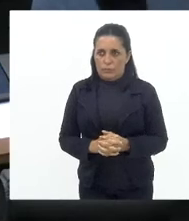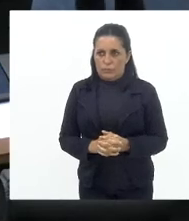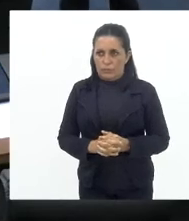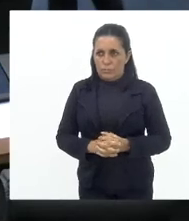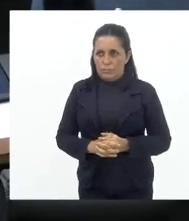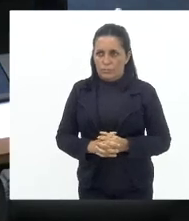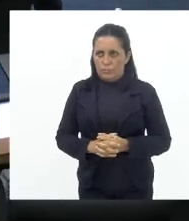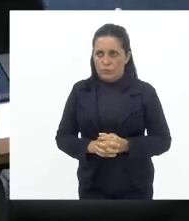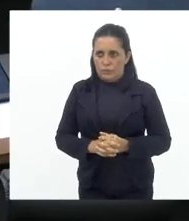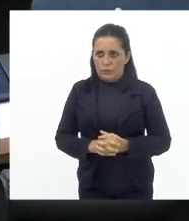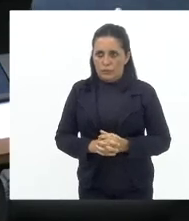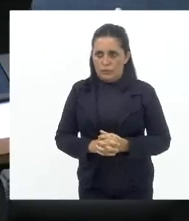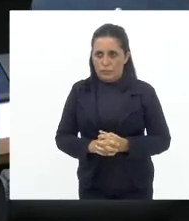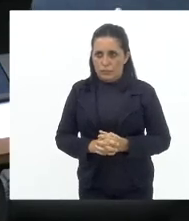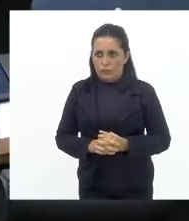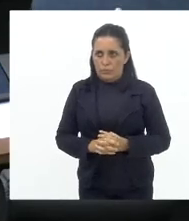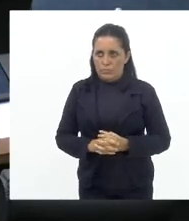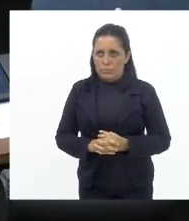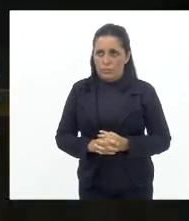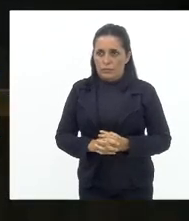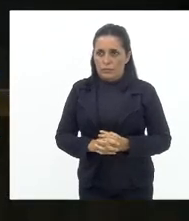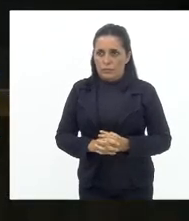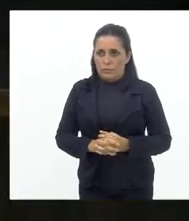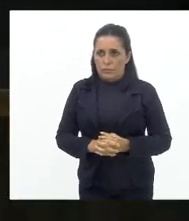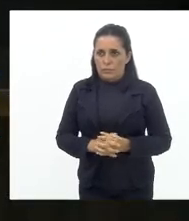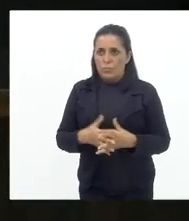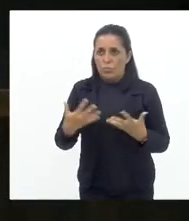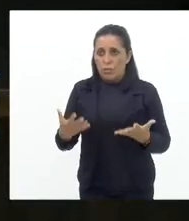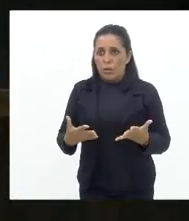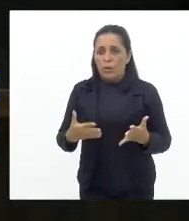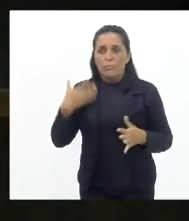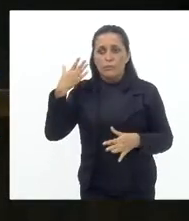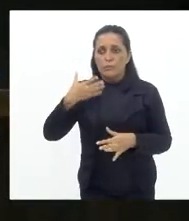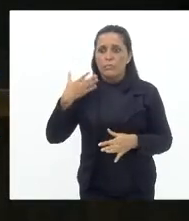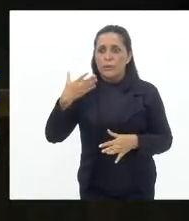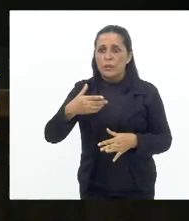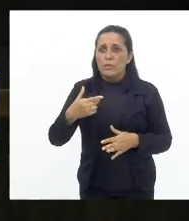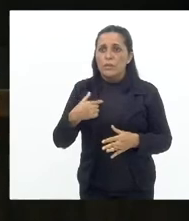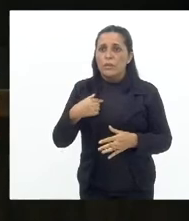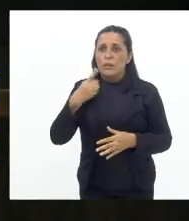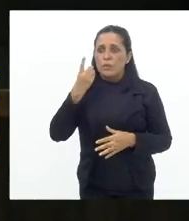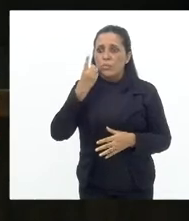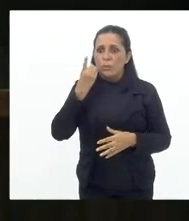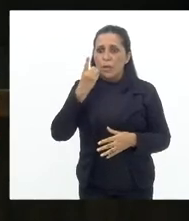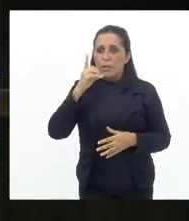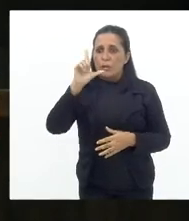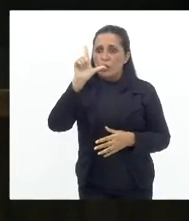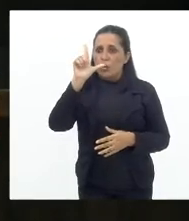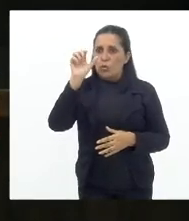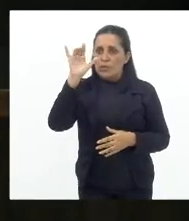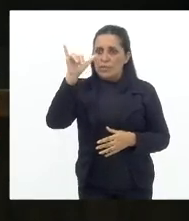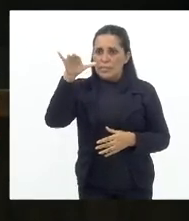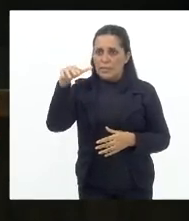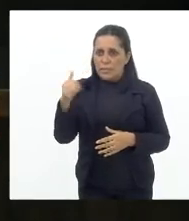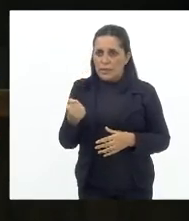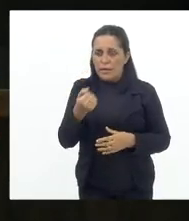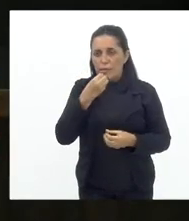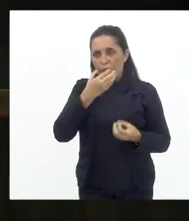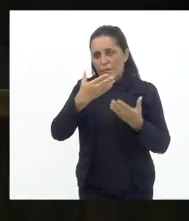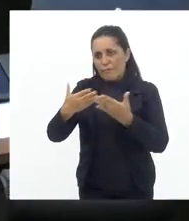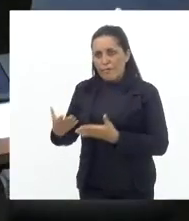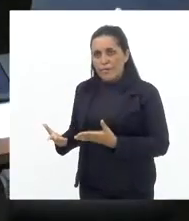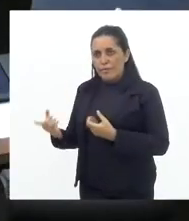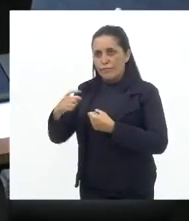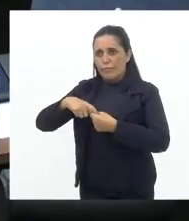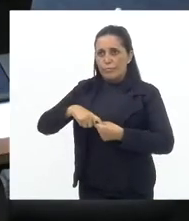e enquanto o nosso hora doce se organiza ali deputada Lucinha seja bem-vinda de volta ao Parlamento